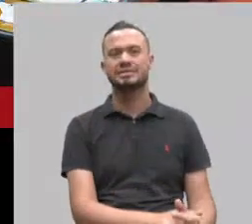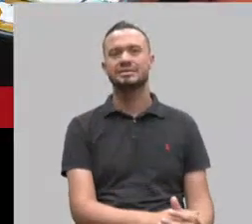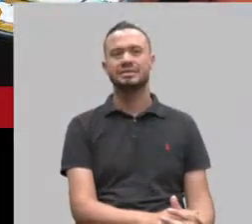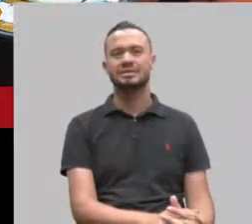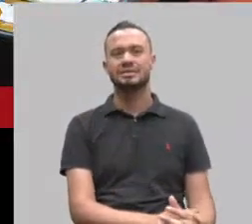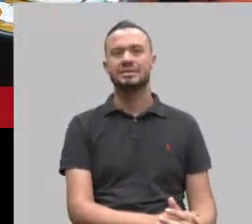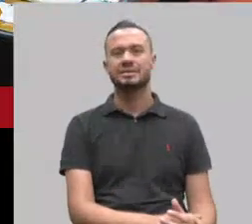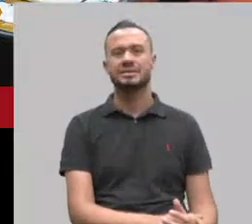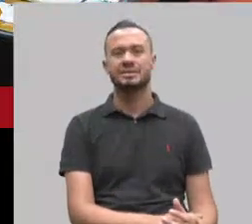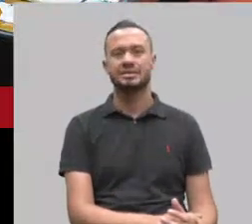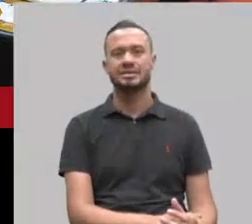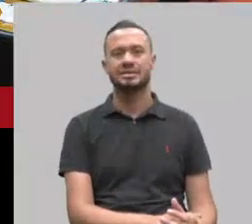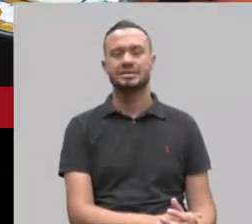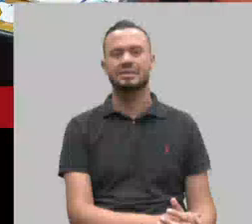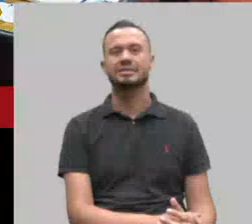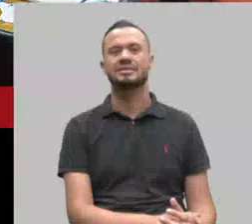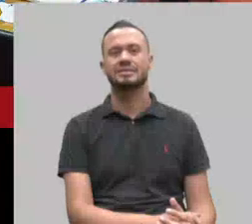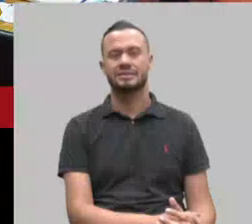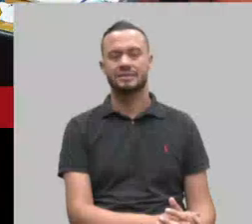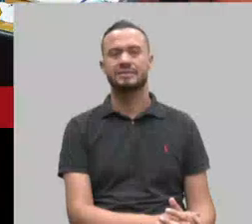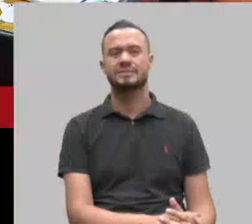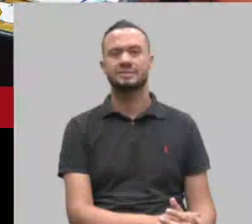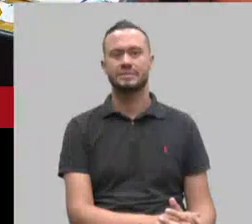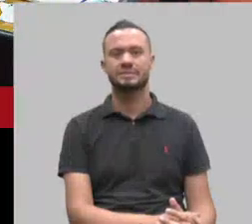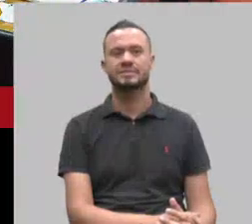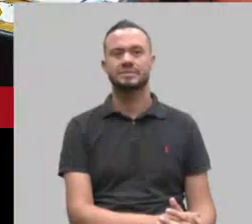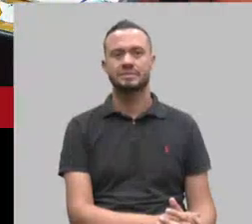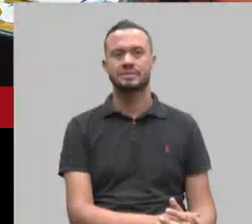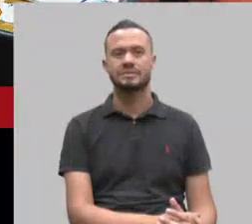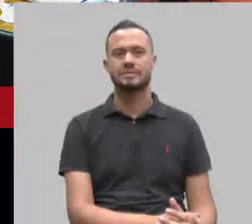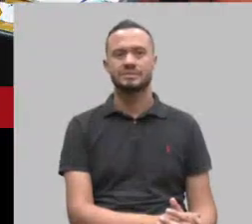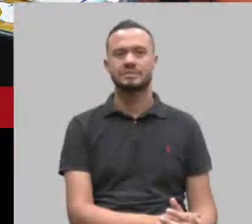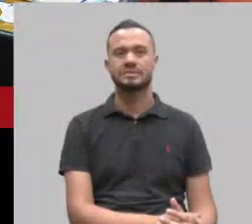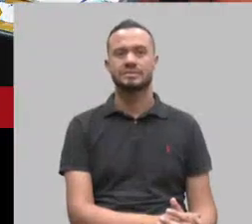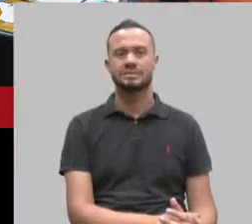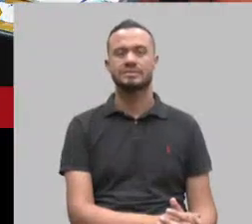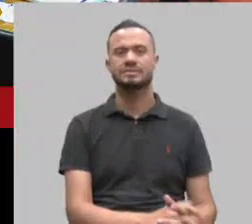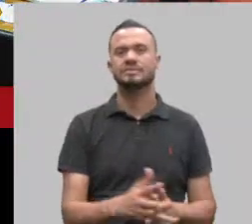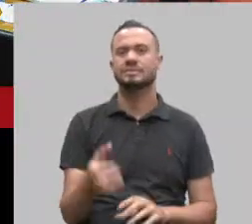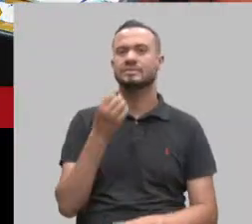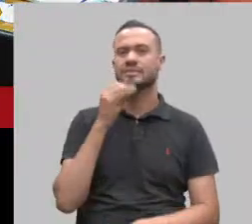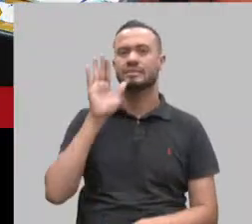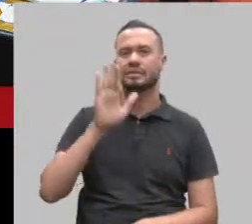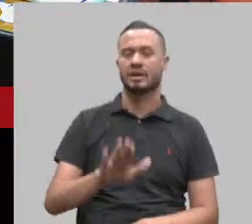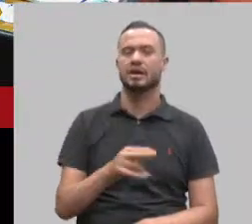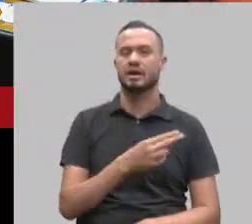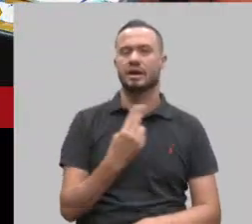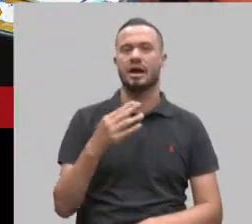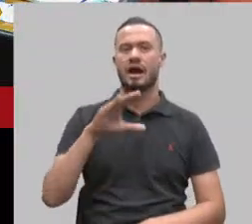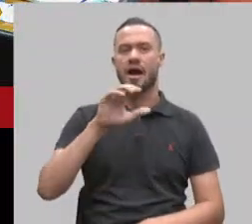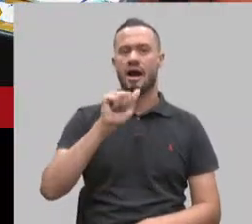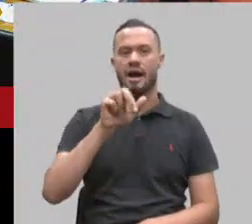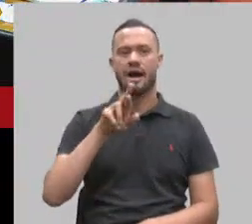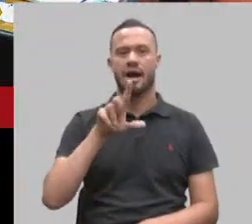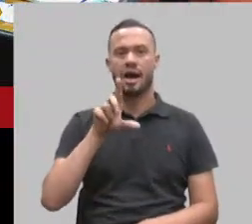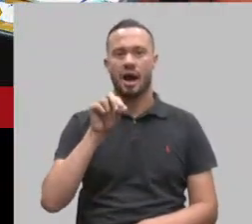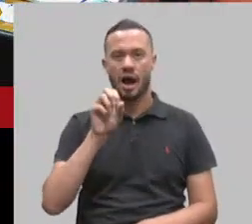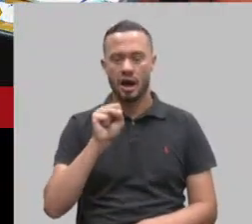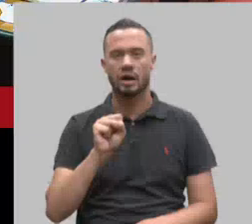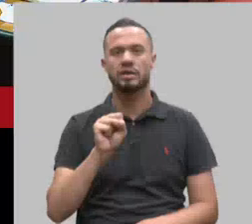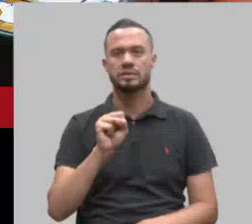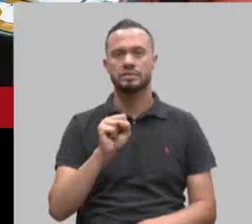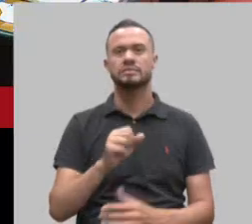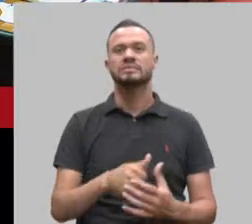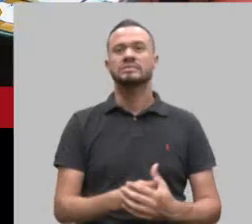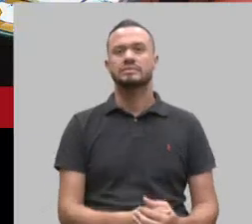Obrigado po Primeiramente boa tarde sou Carlos estou aqui representando pao Leste sou de